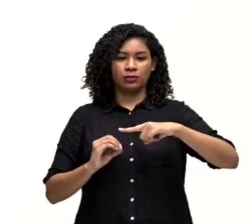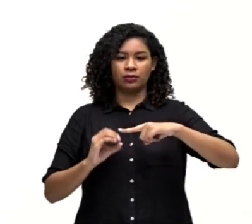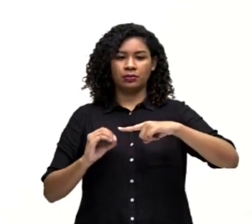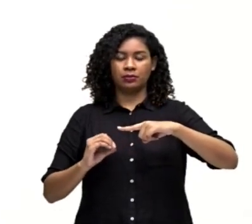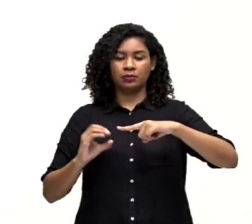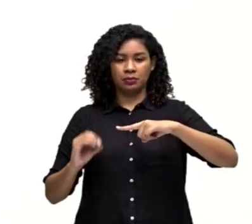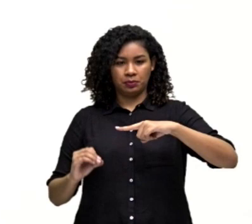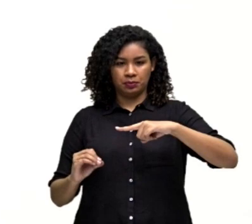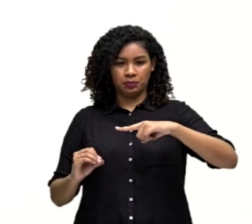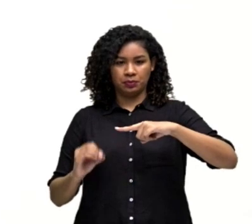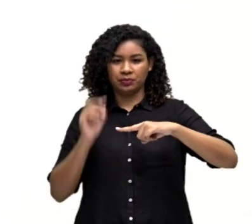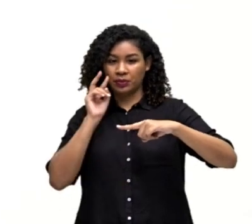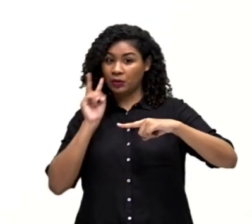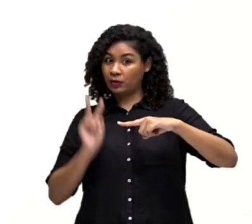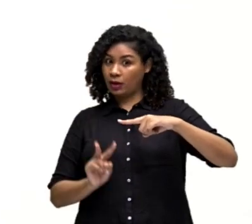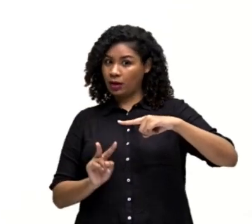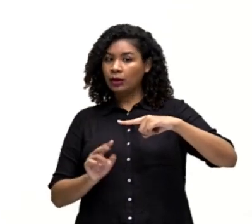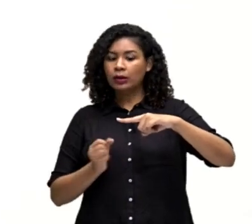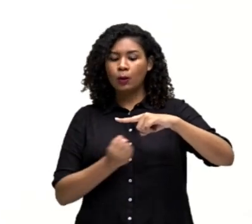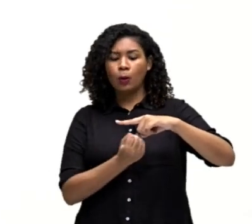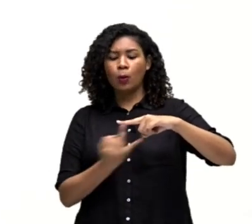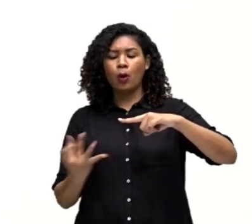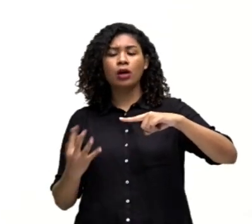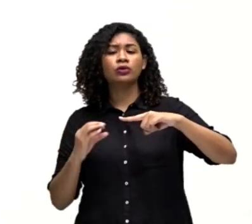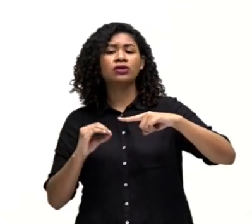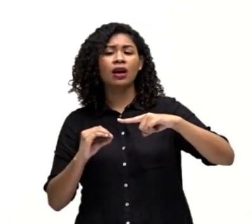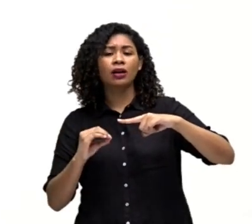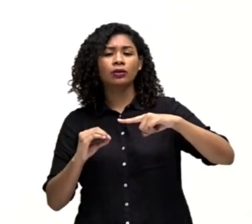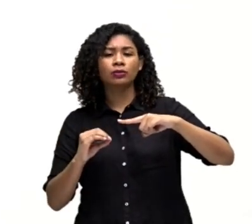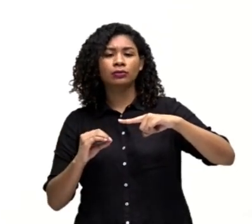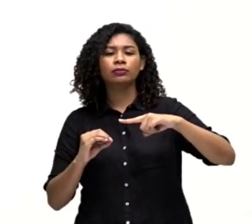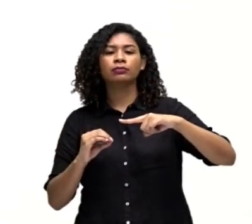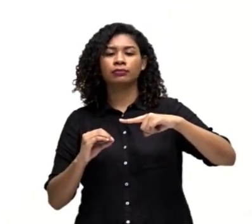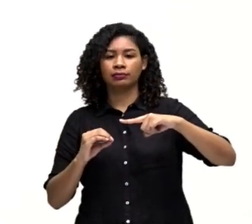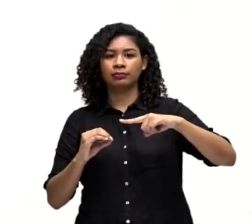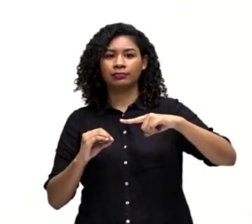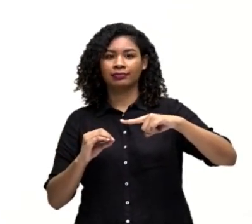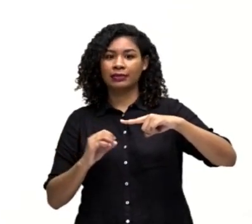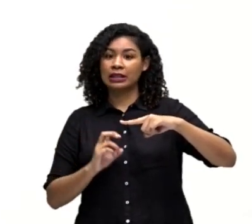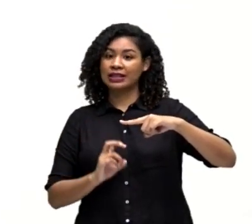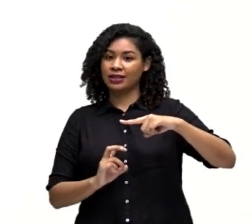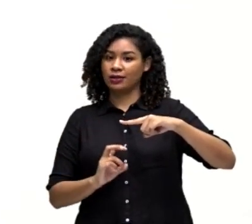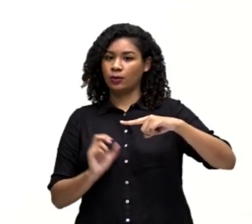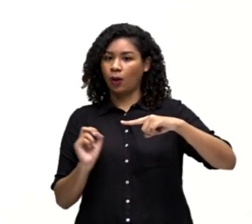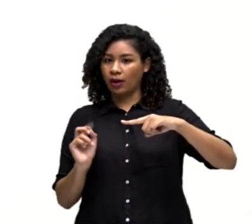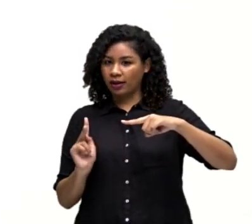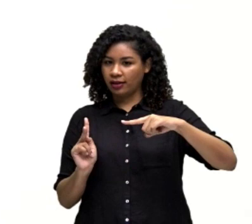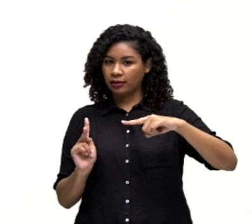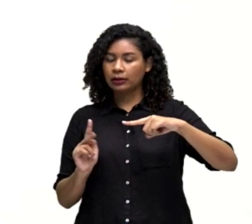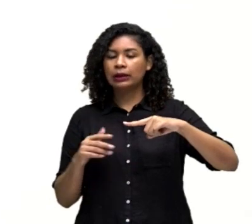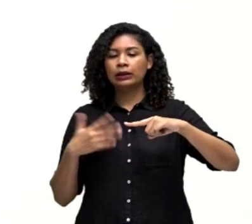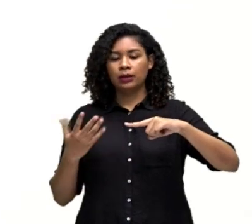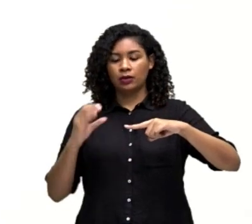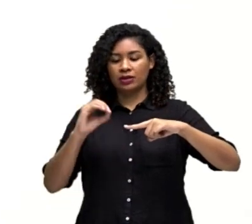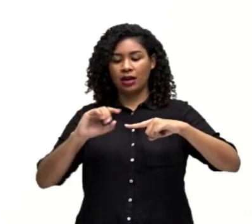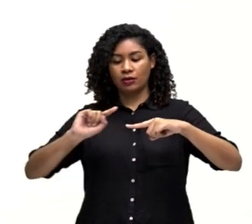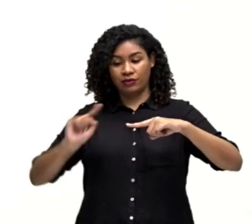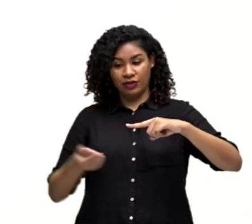5 zeros, ou seja, 12 sobre 100 mil. O que acontece? Eu vou ter